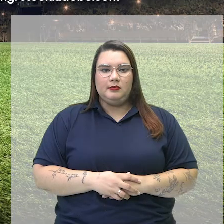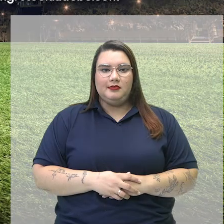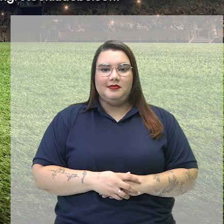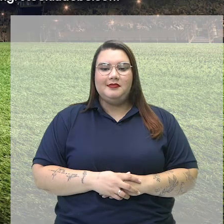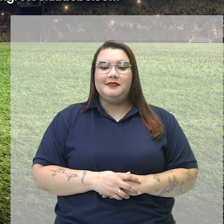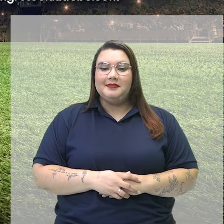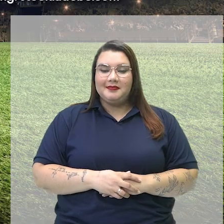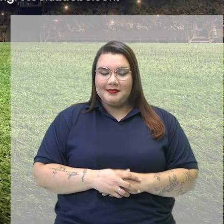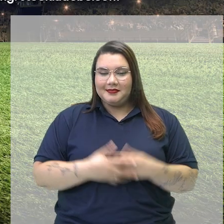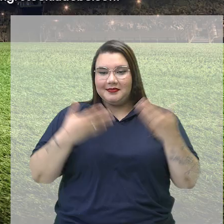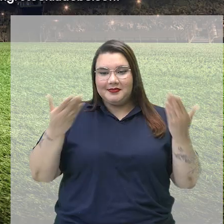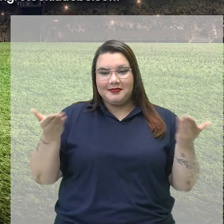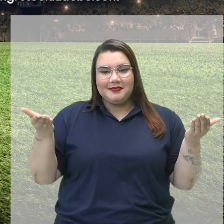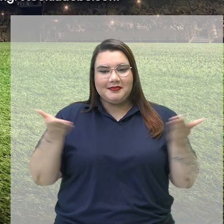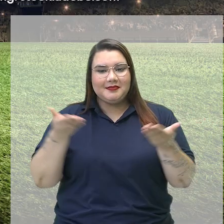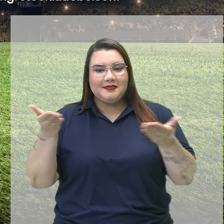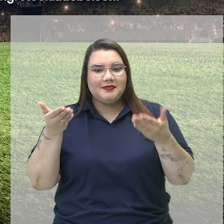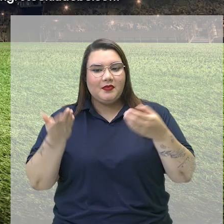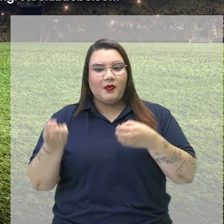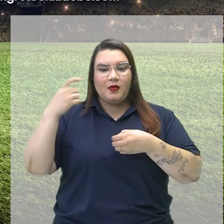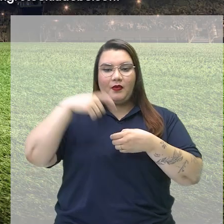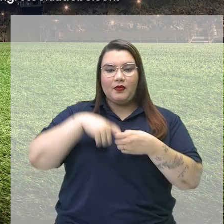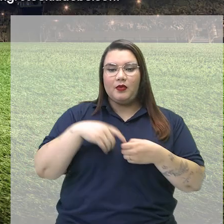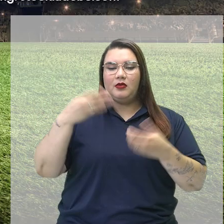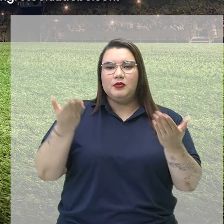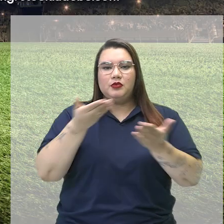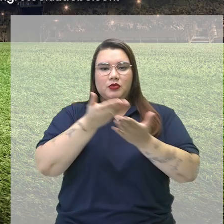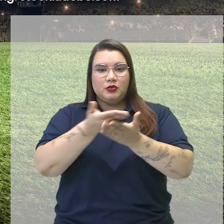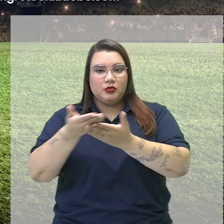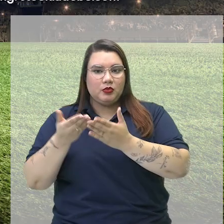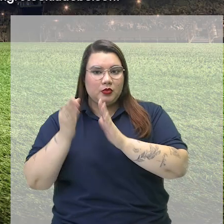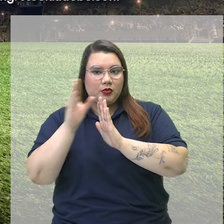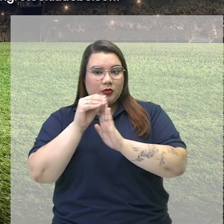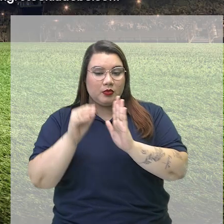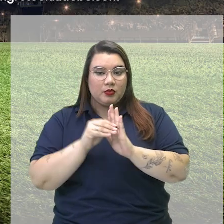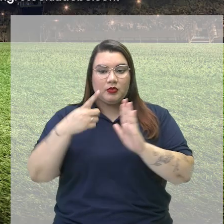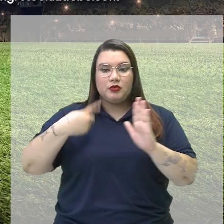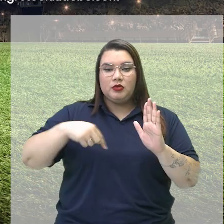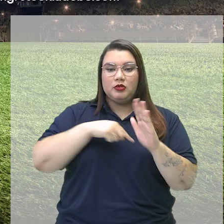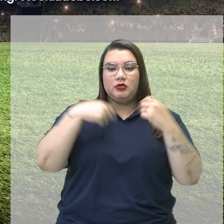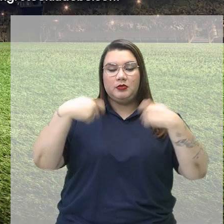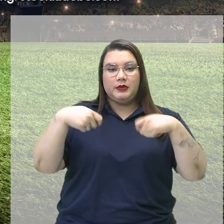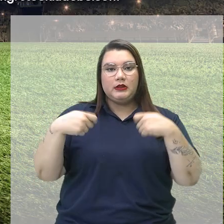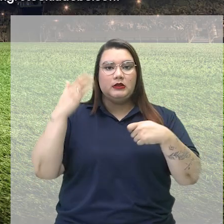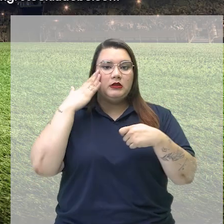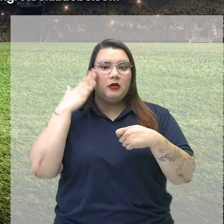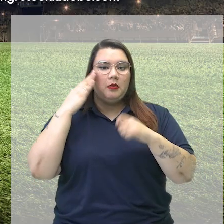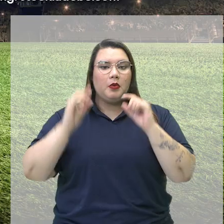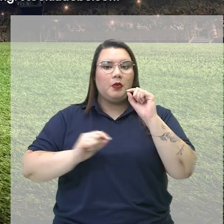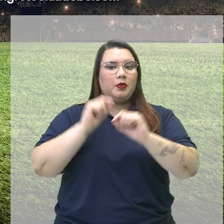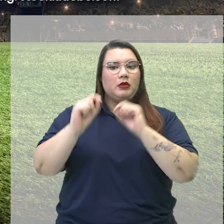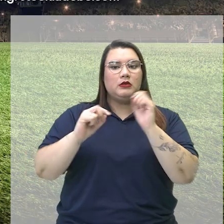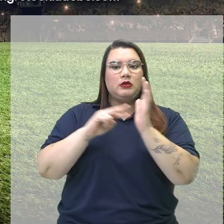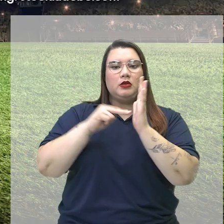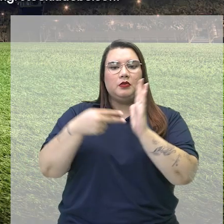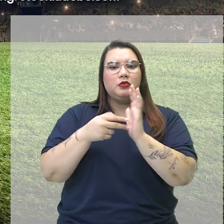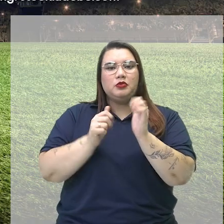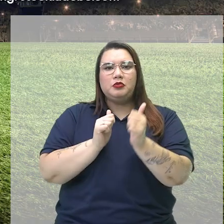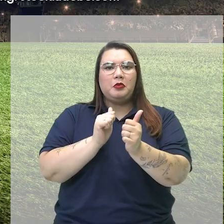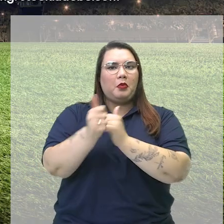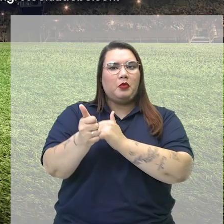Muito bem, e para falar sobre esses assuntos, né, a gente precisa definir aqui o que é esporte, porque o esporte ele